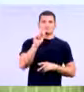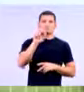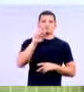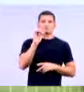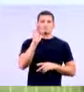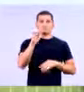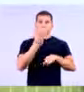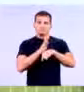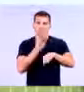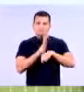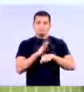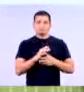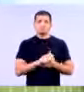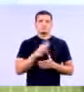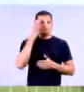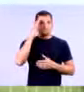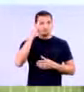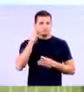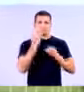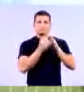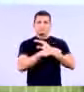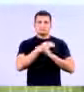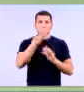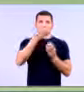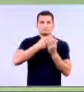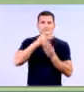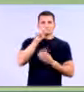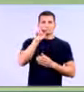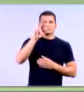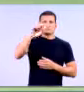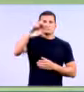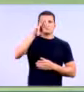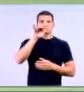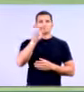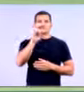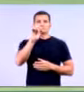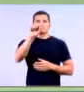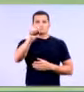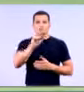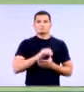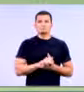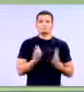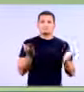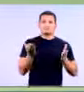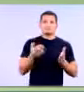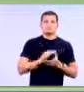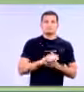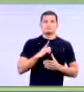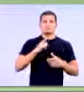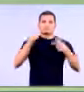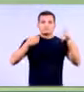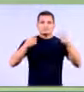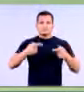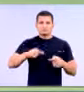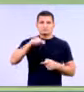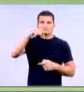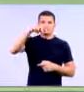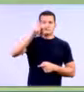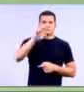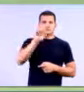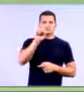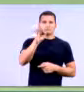principalmente para o envio de arquivos. E, por fim, mas não menos importante, nós temos o